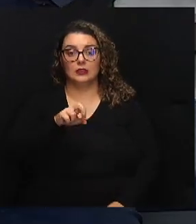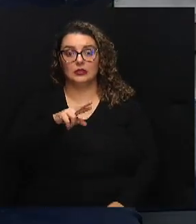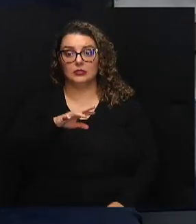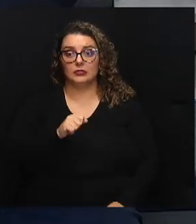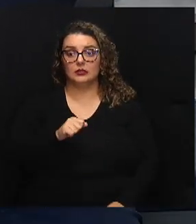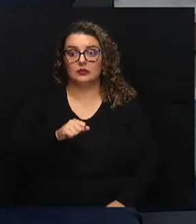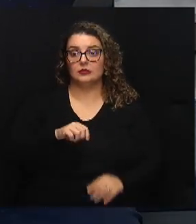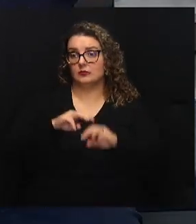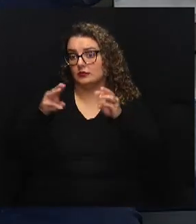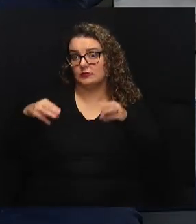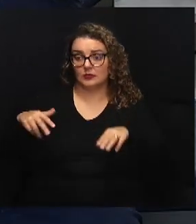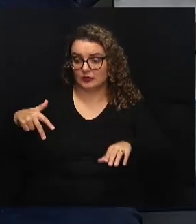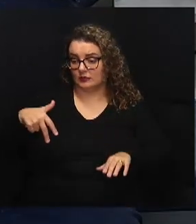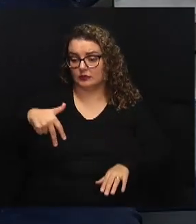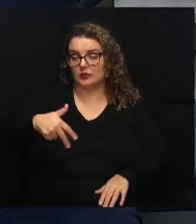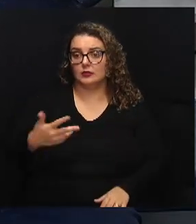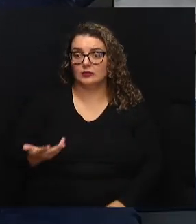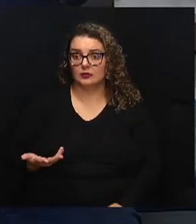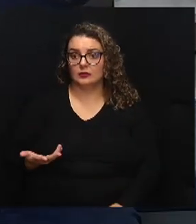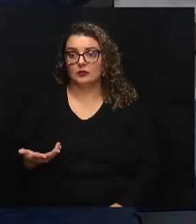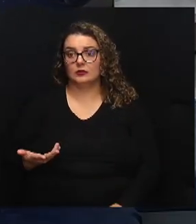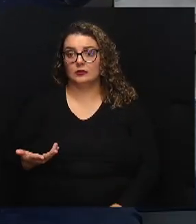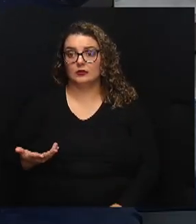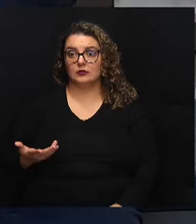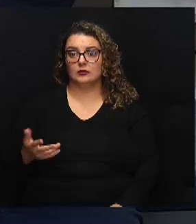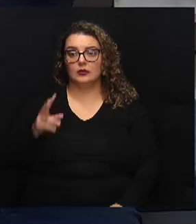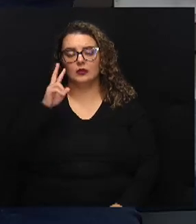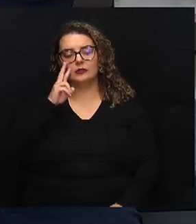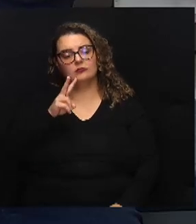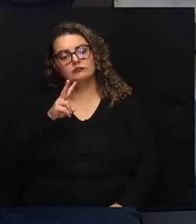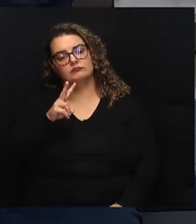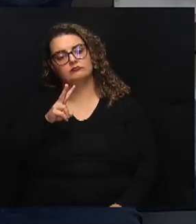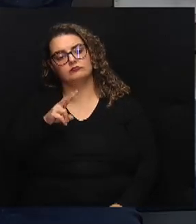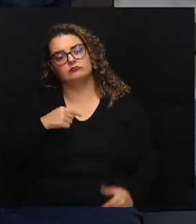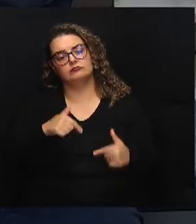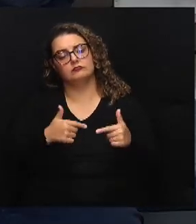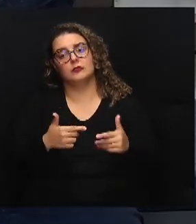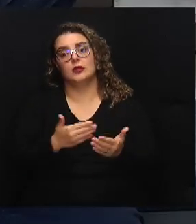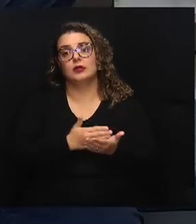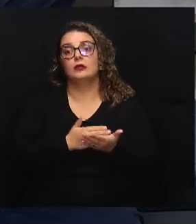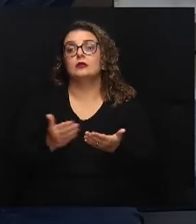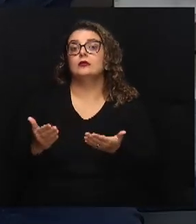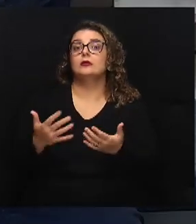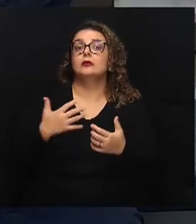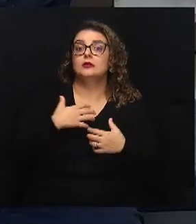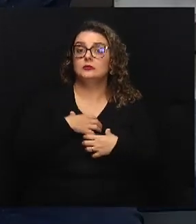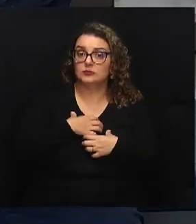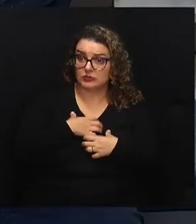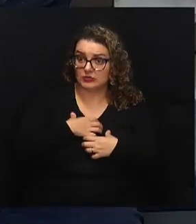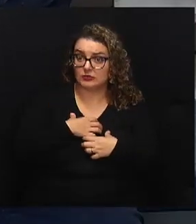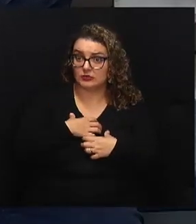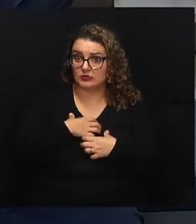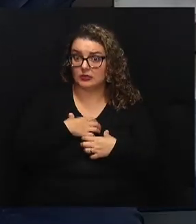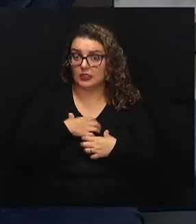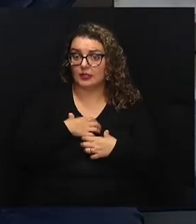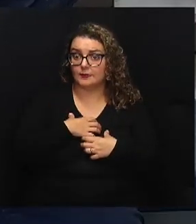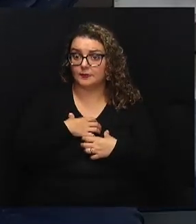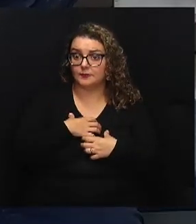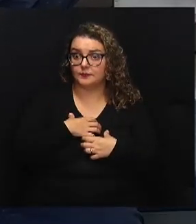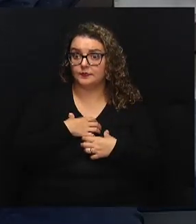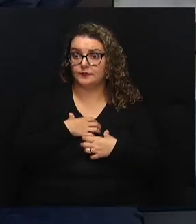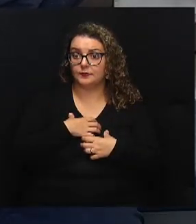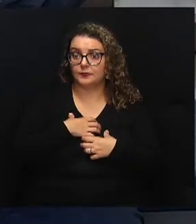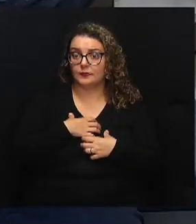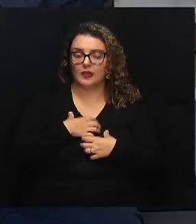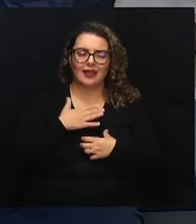Eles passam numa praça, vê uma obra, eles vão começar a sentir, porque você só não fala, eu